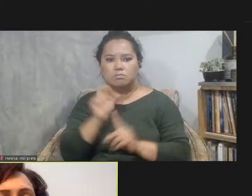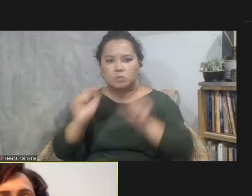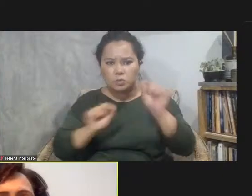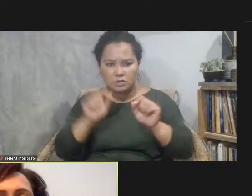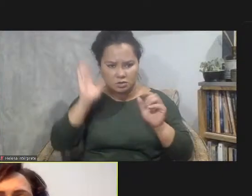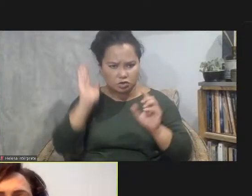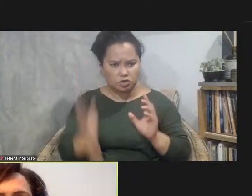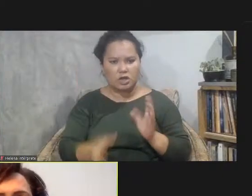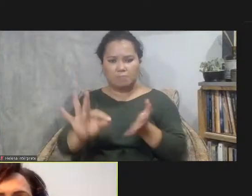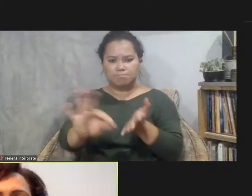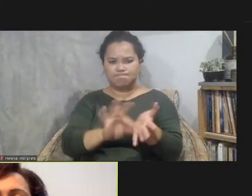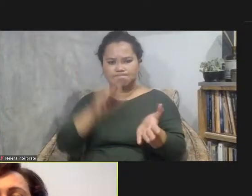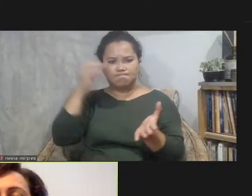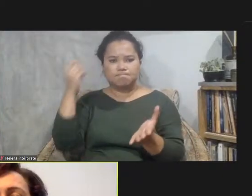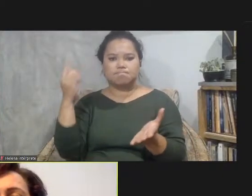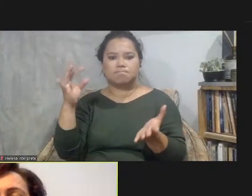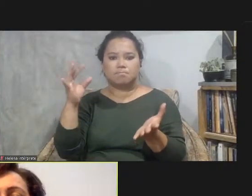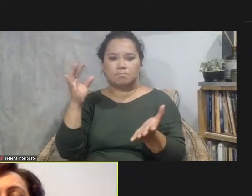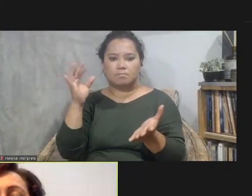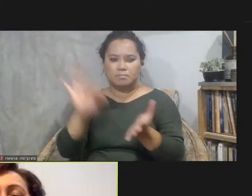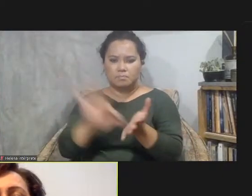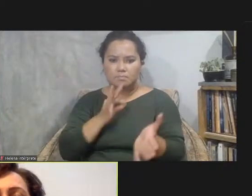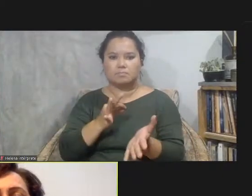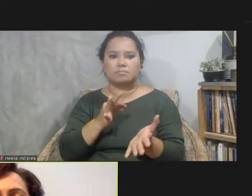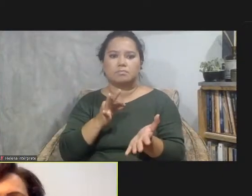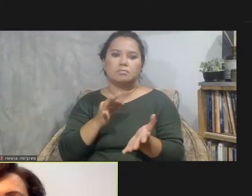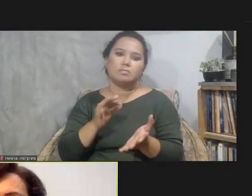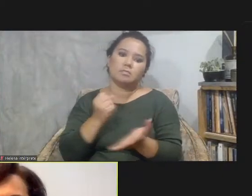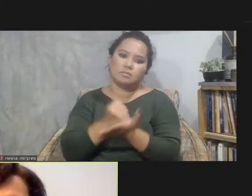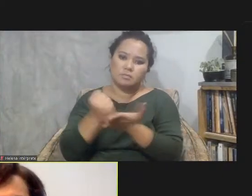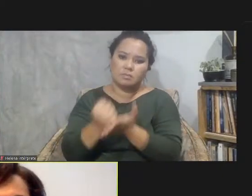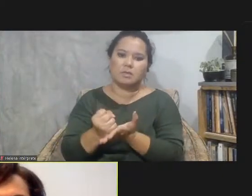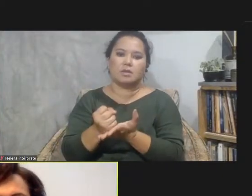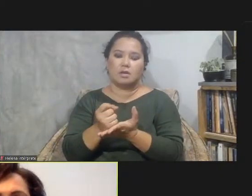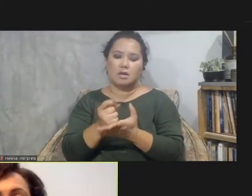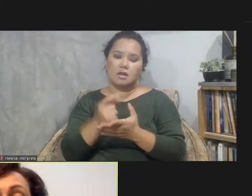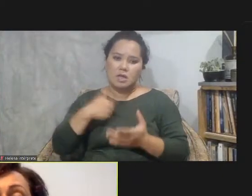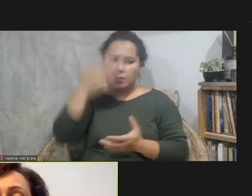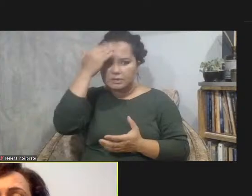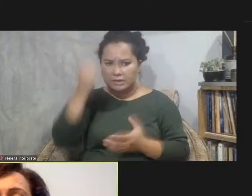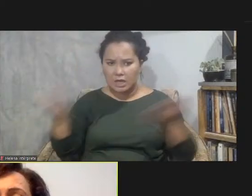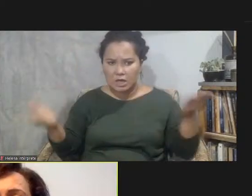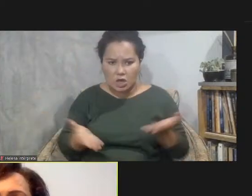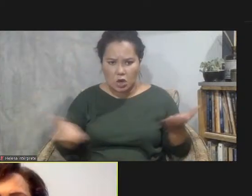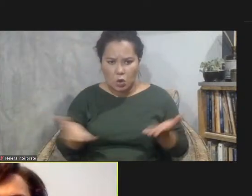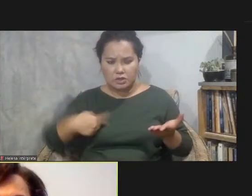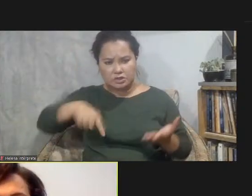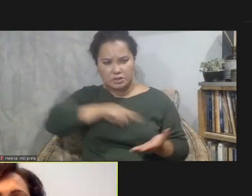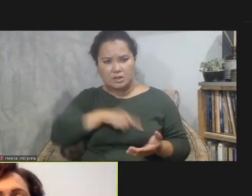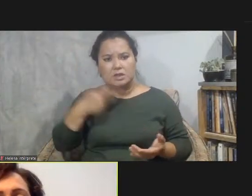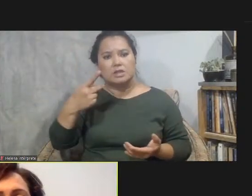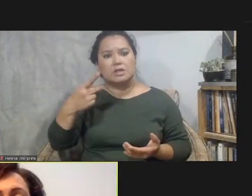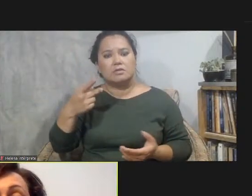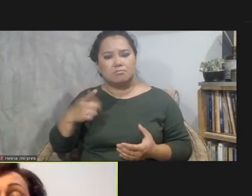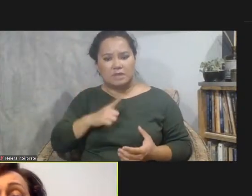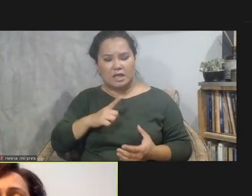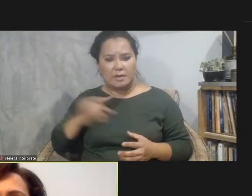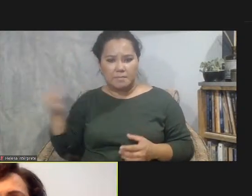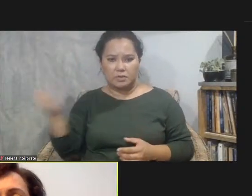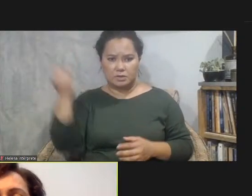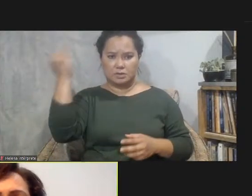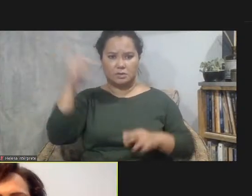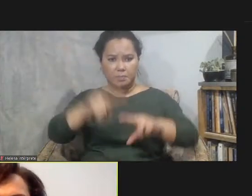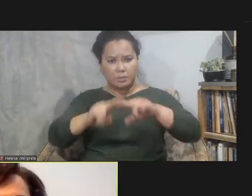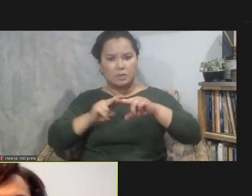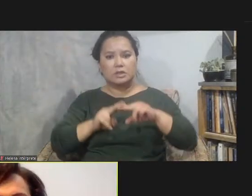no contexto em que vivemos, essas bandeiras assumem maior relevância. Por isso, encerro minha fala, lhes agradecendo